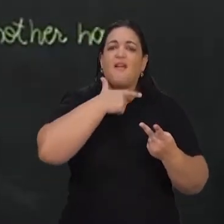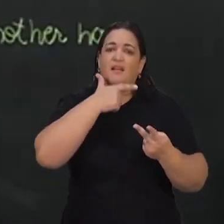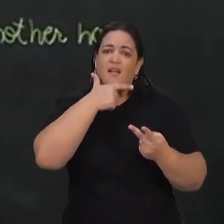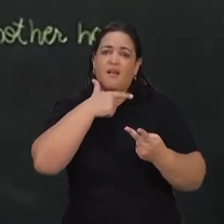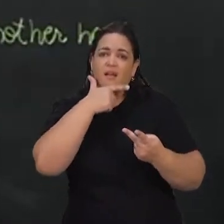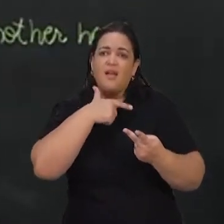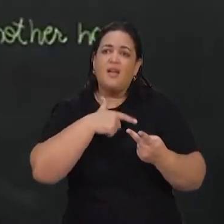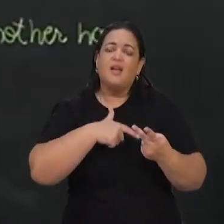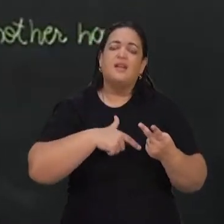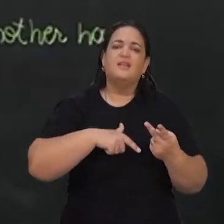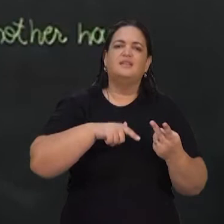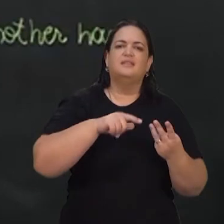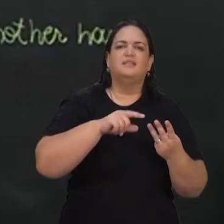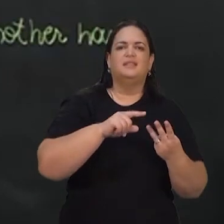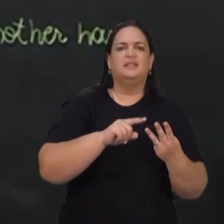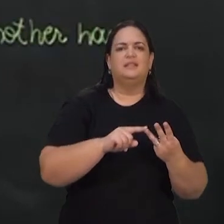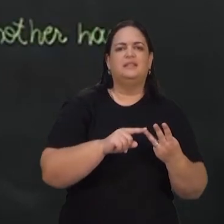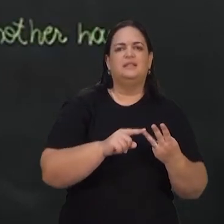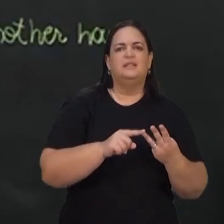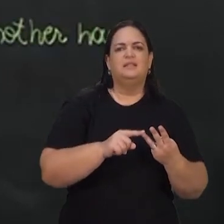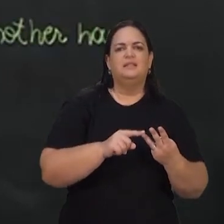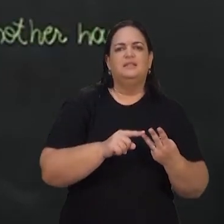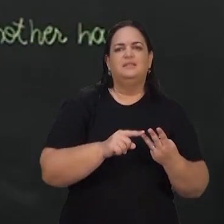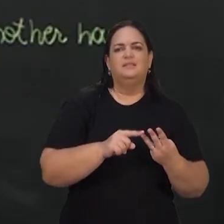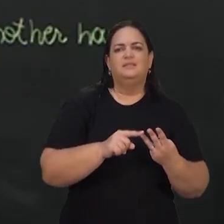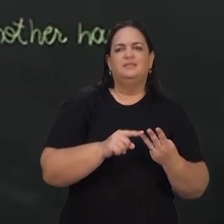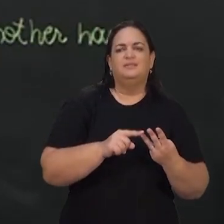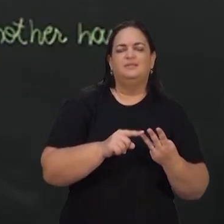queijo, cheese.